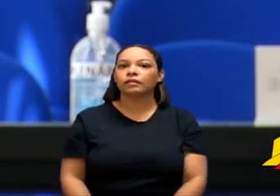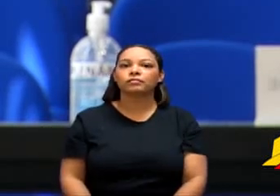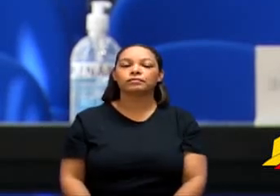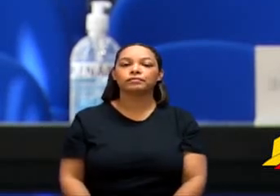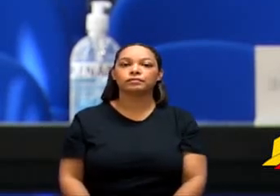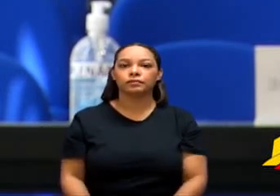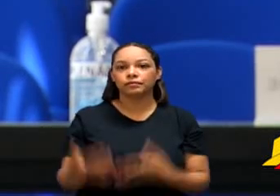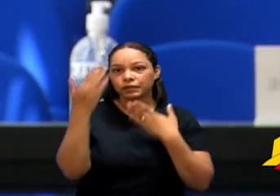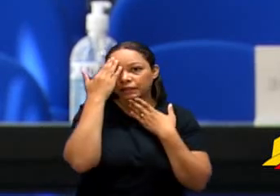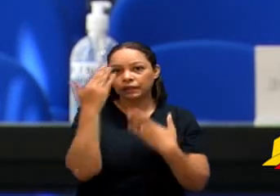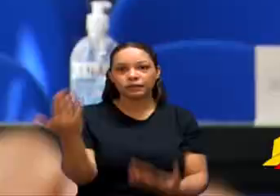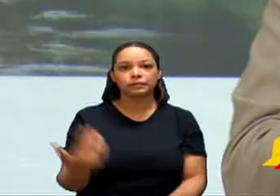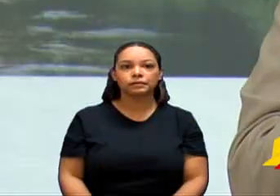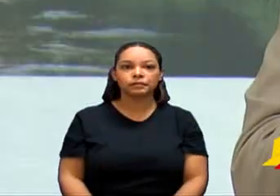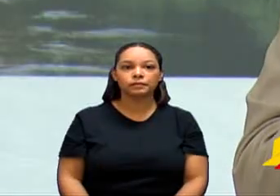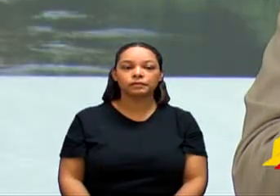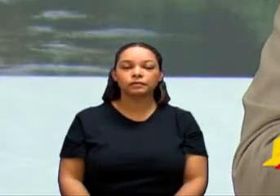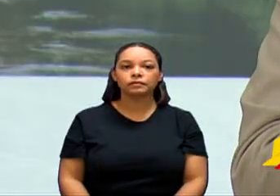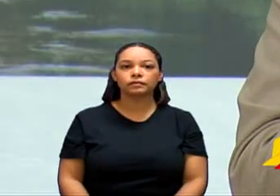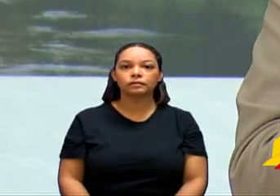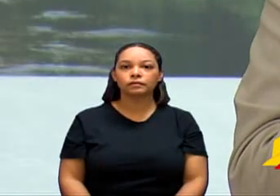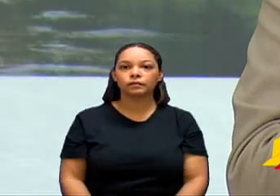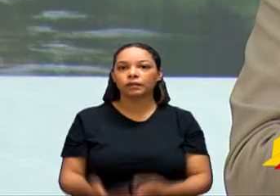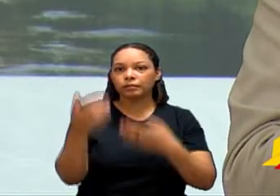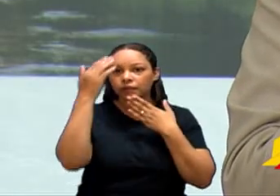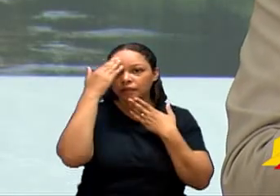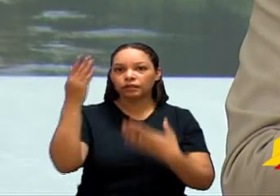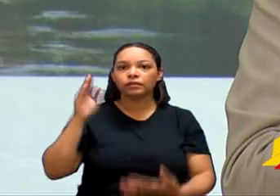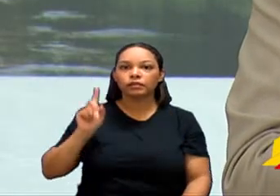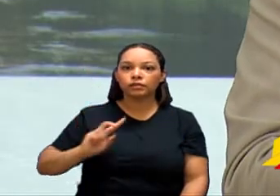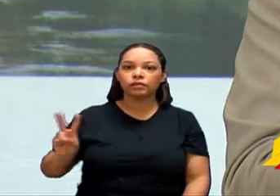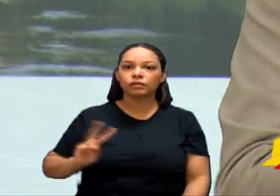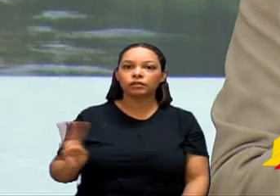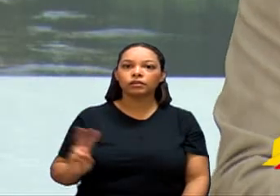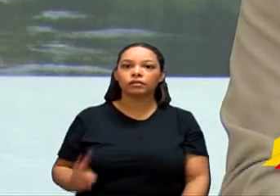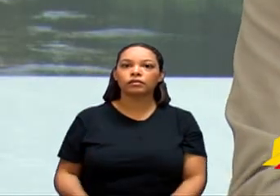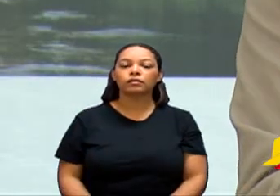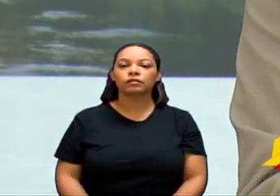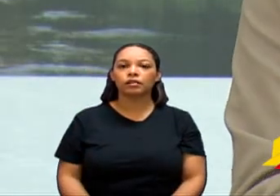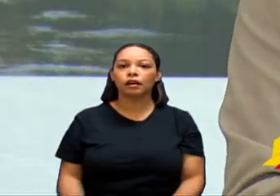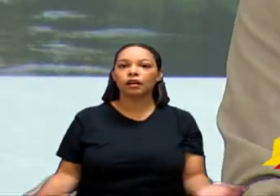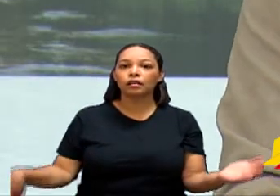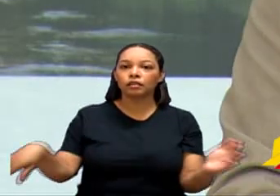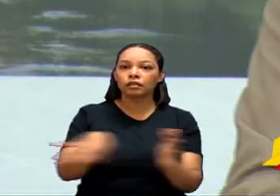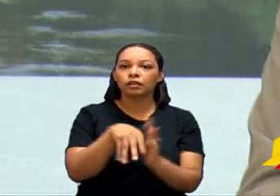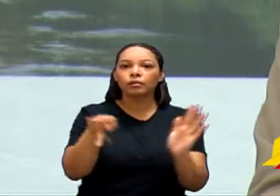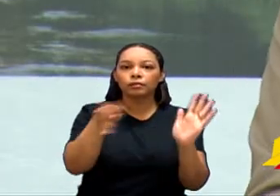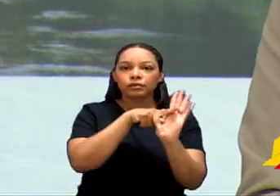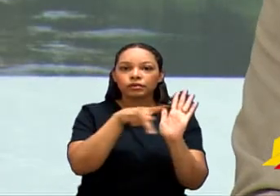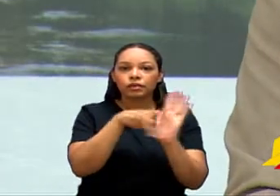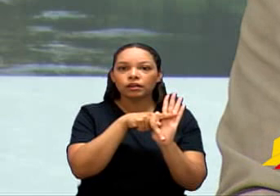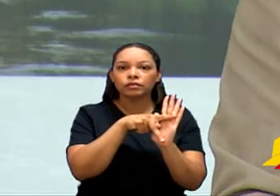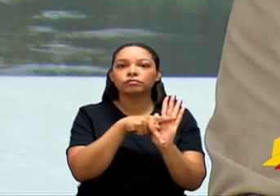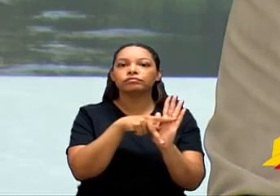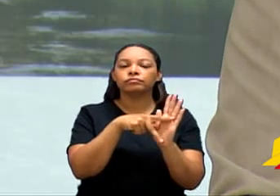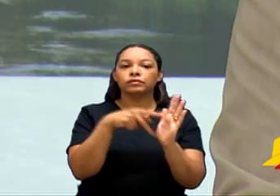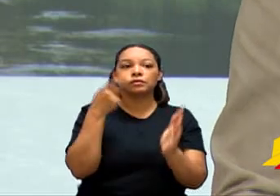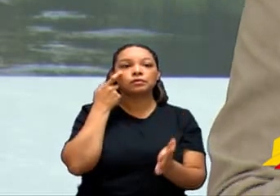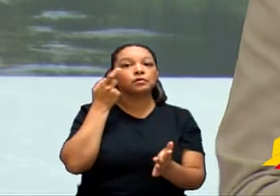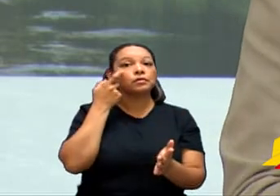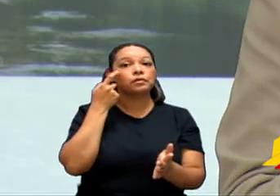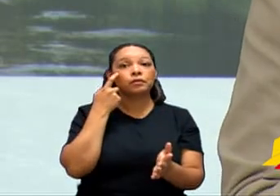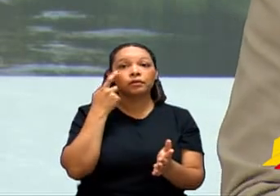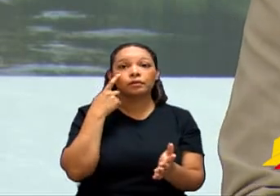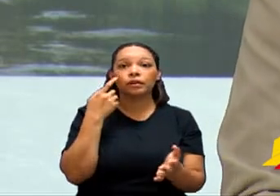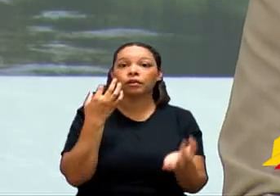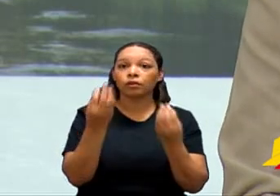Obrigada. Obrigado, vereadora. Até o projeto, eu vou informar como que está o andamento dele e já informo